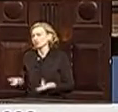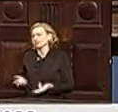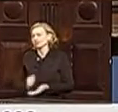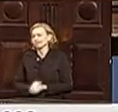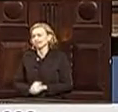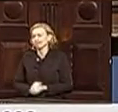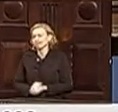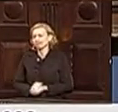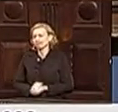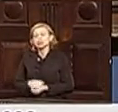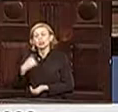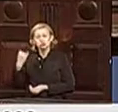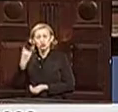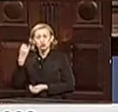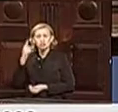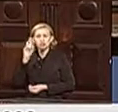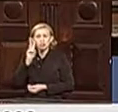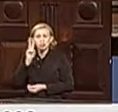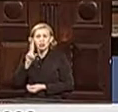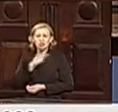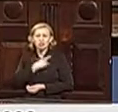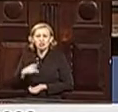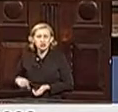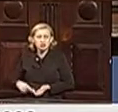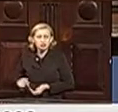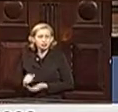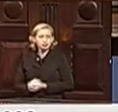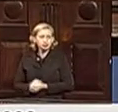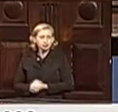E é importante lembrar, presidente,